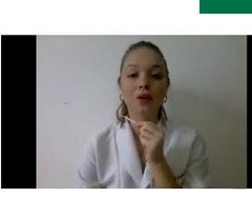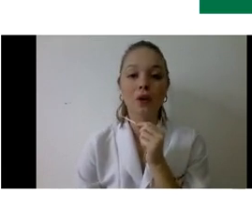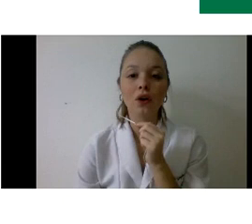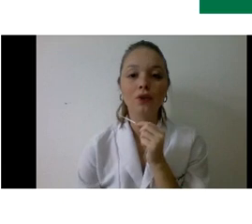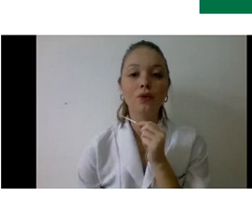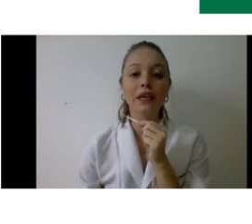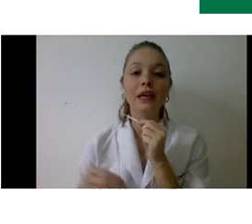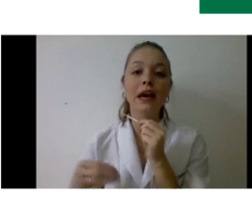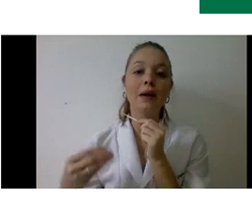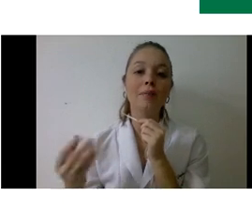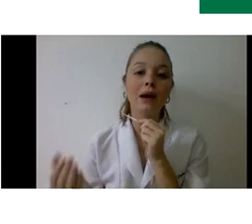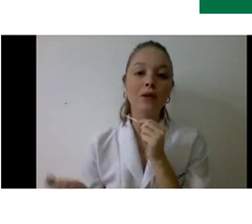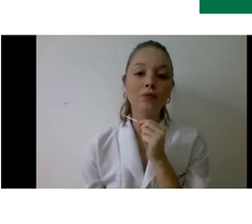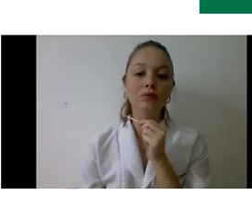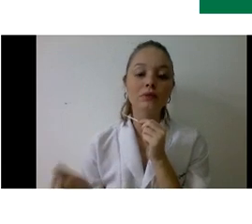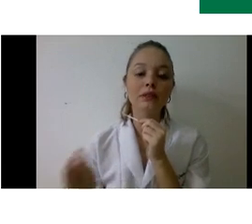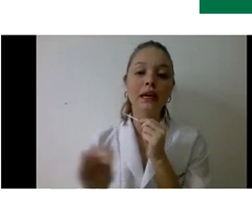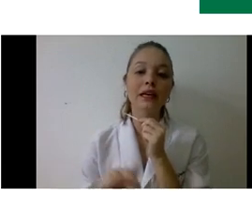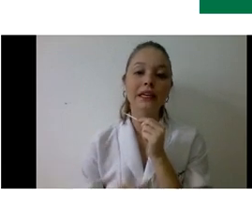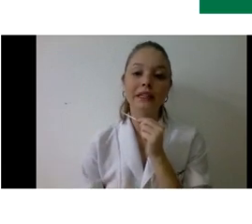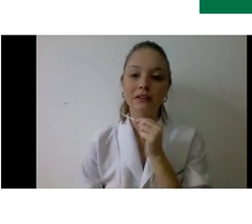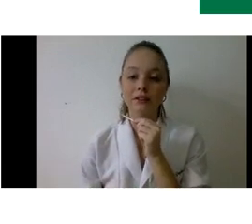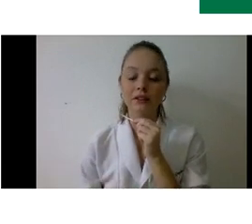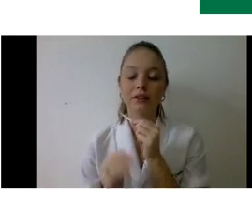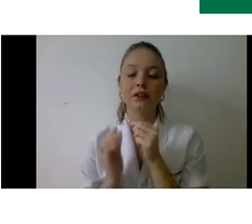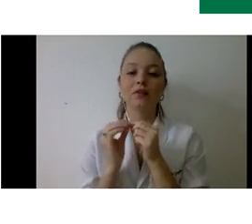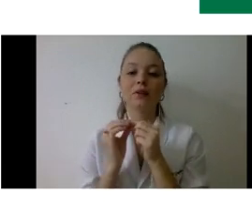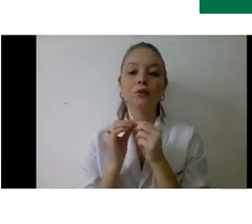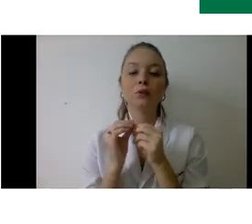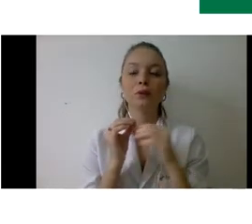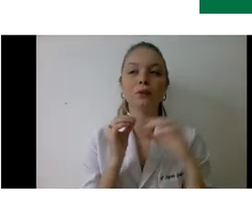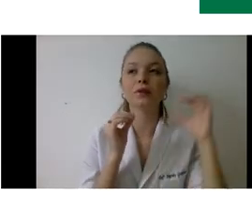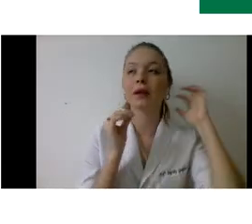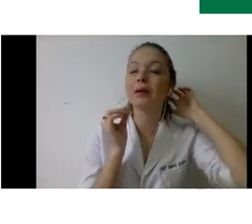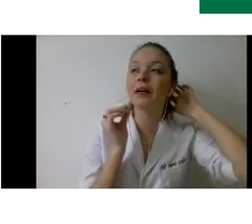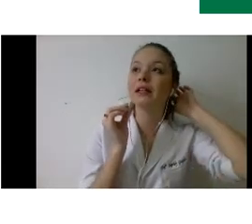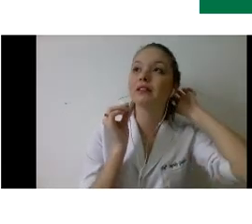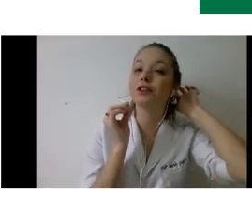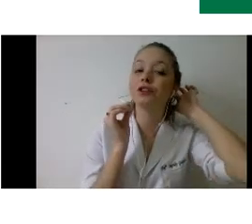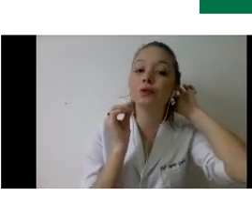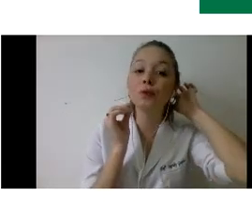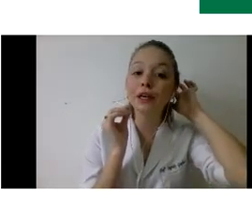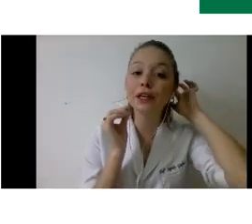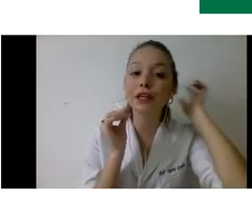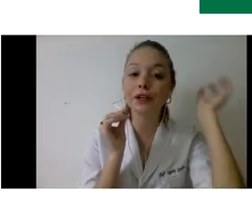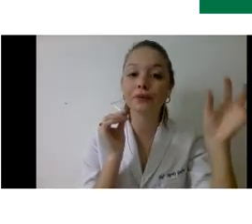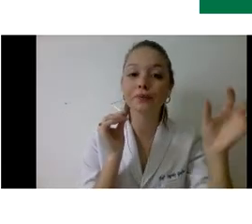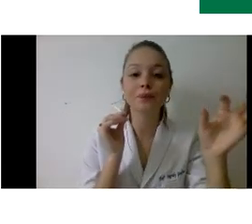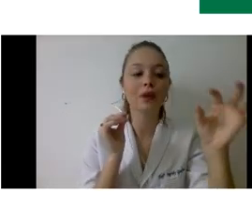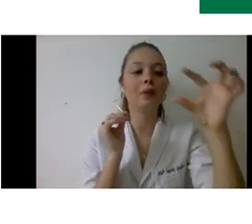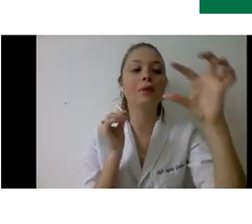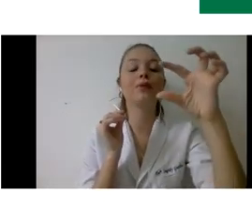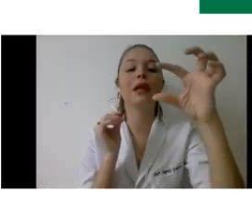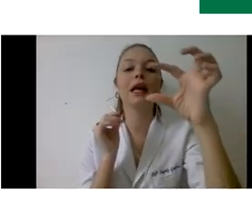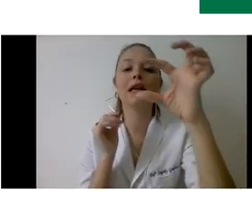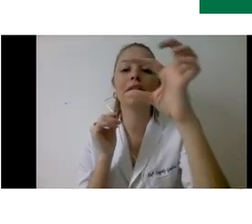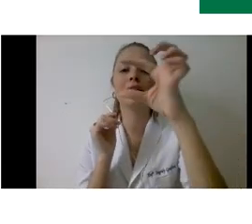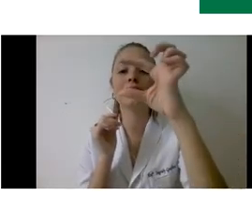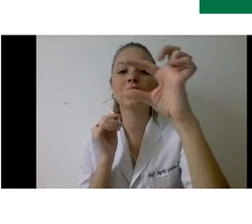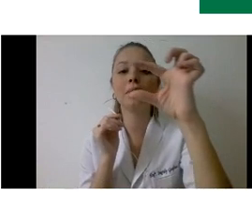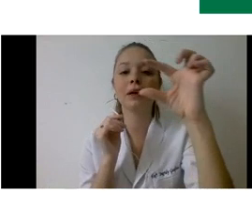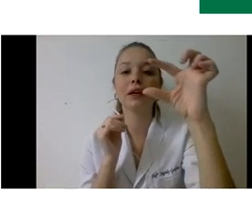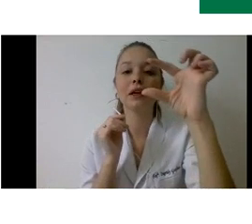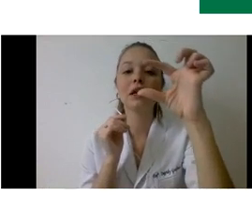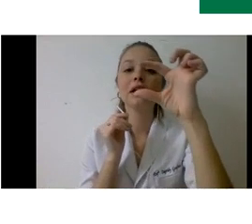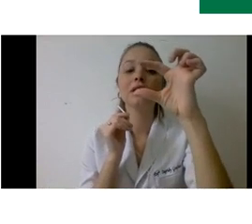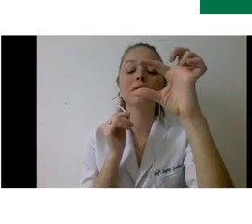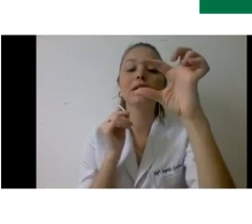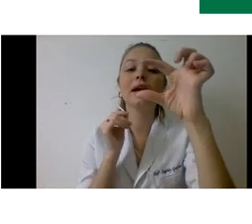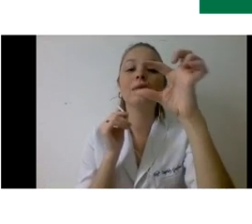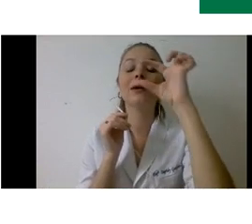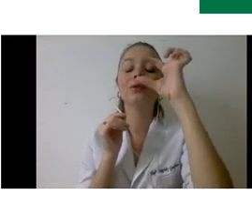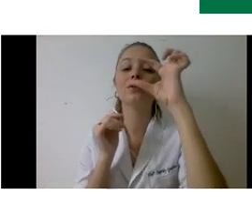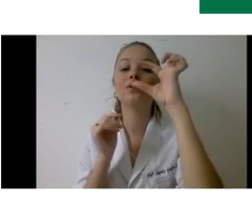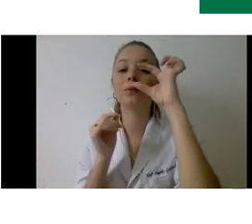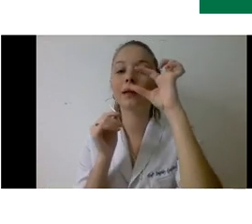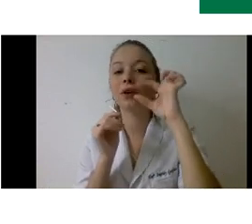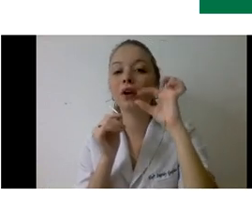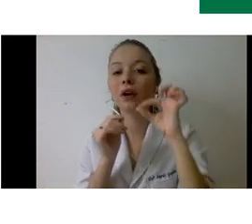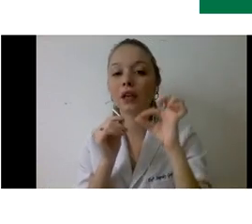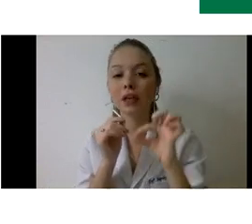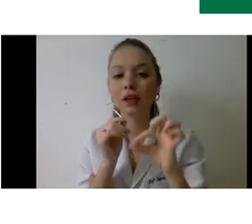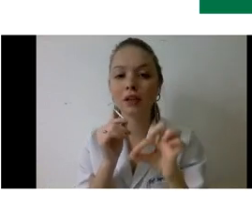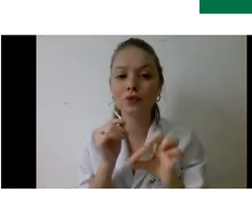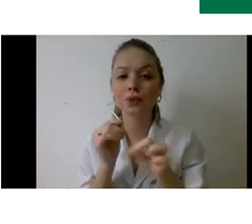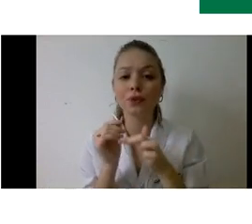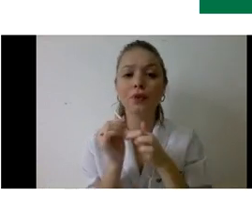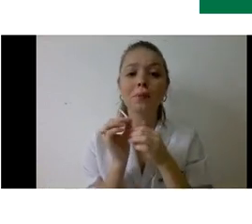queimadura menor do que a mão da criança. Então, vamos supor, tem uma criança de 1 aninho, a mão dela é desse tamanho. Então, se a queimadura